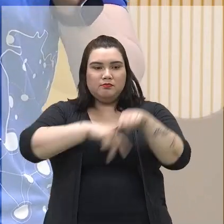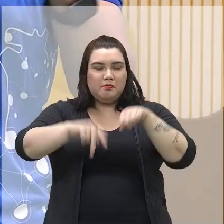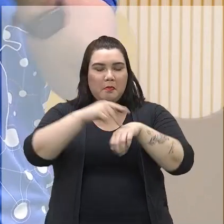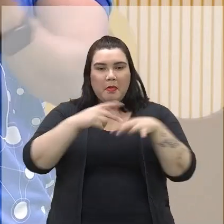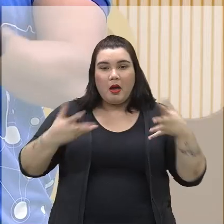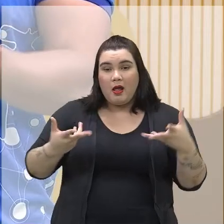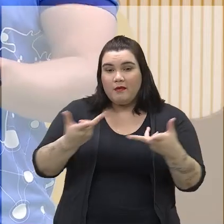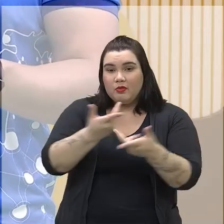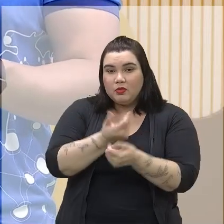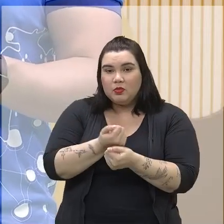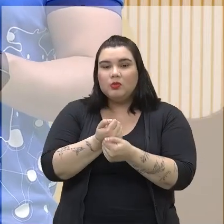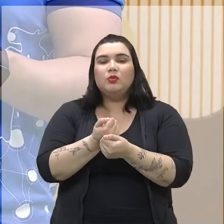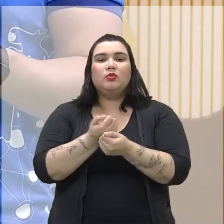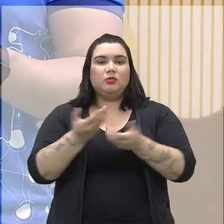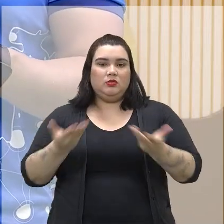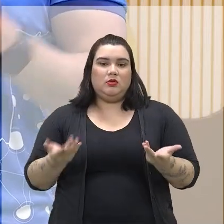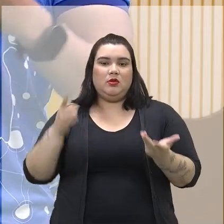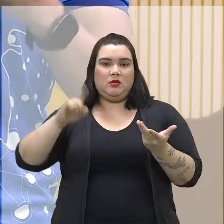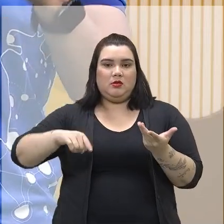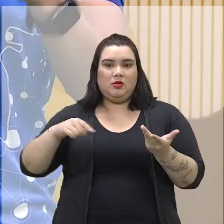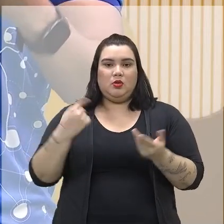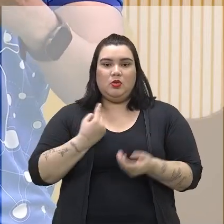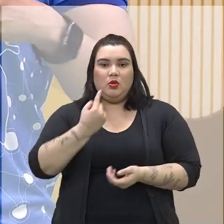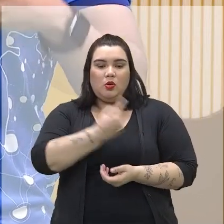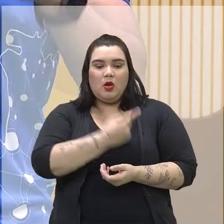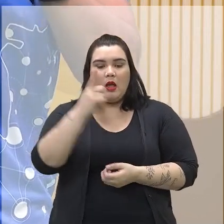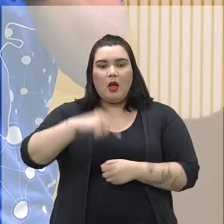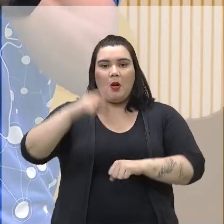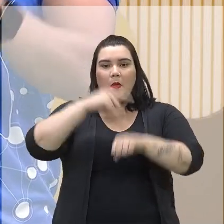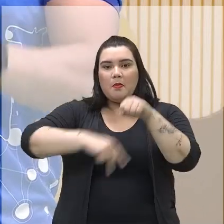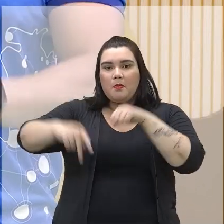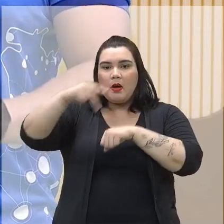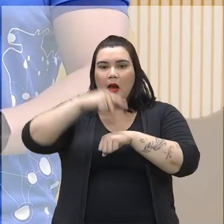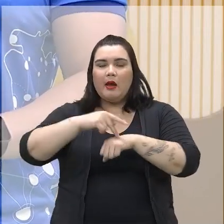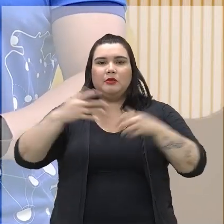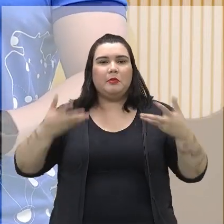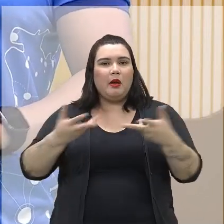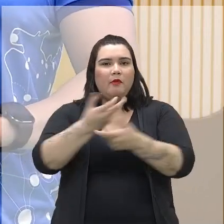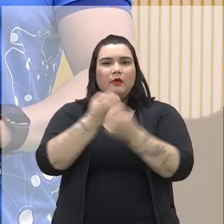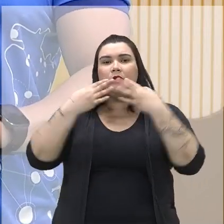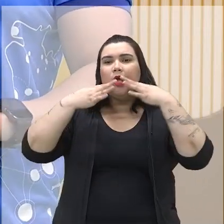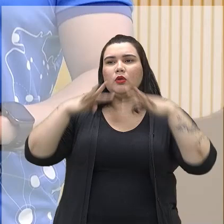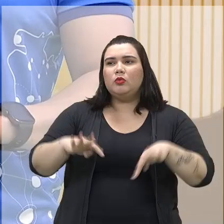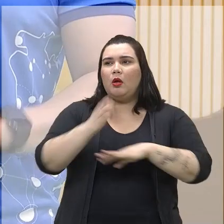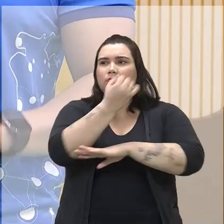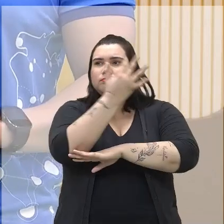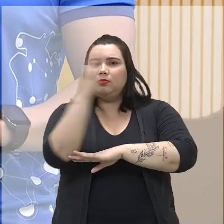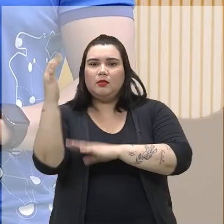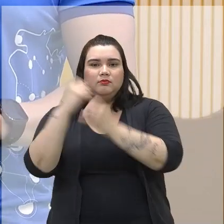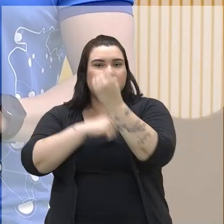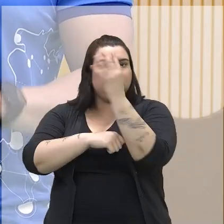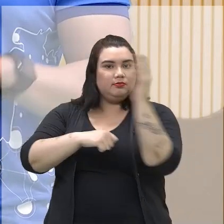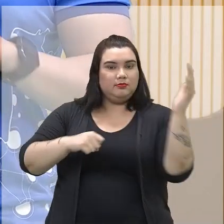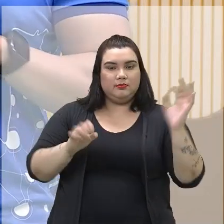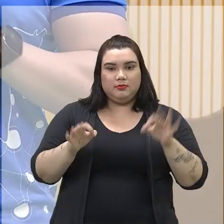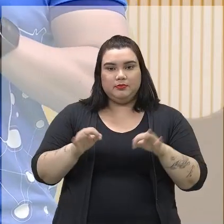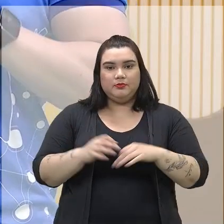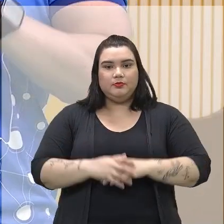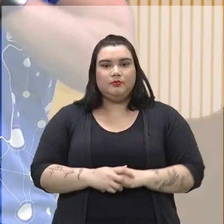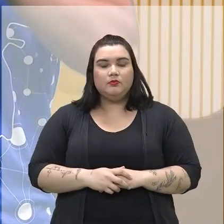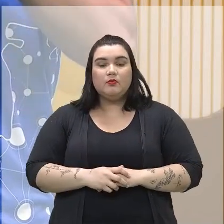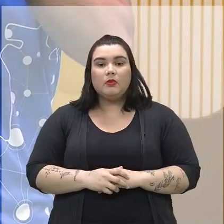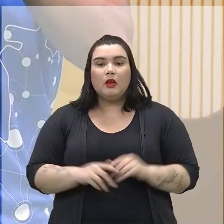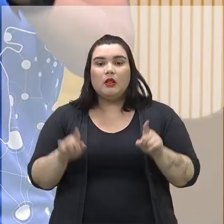vende muito essa ideia, né, que nós somos um paraíso com belezas naturais sem iguais, certo? A gente tem